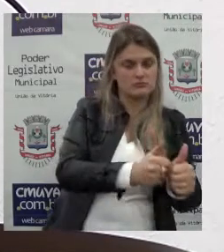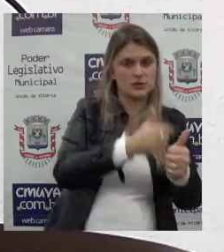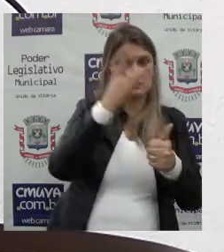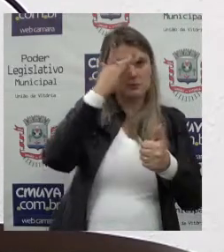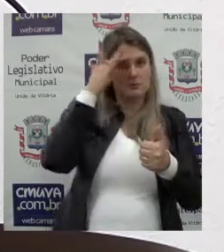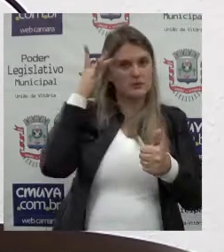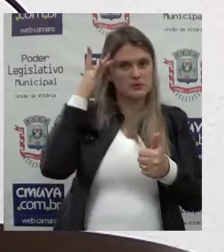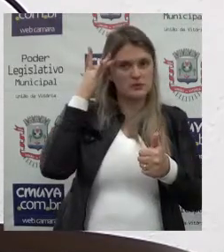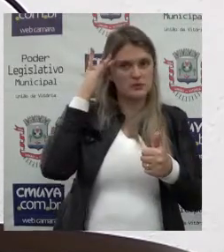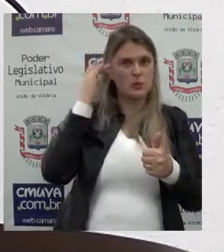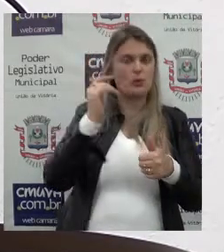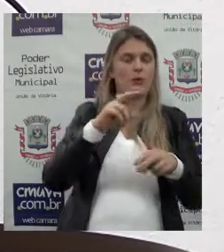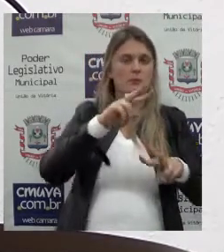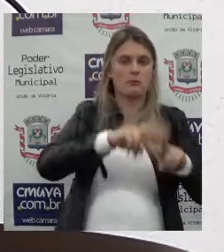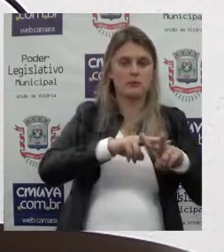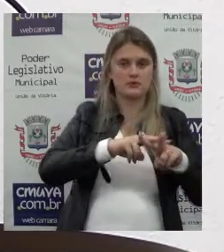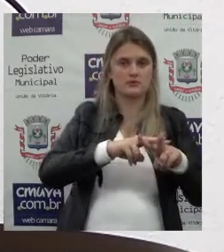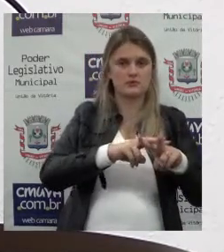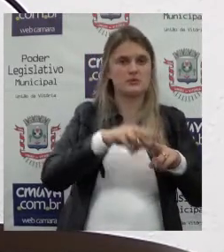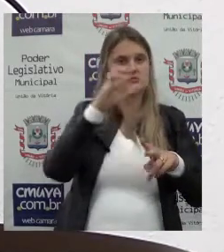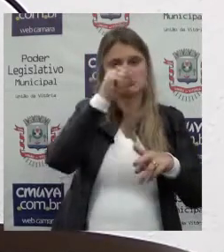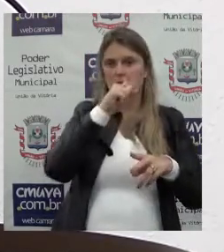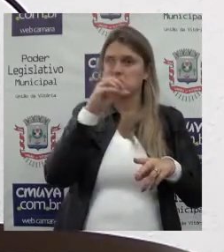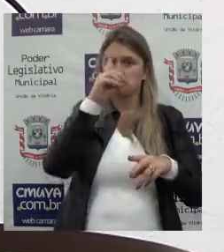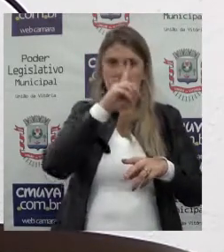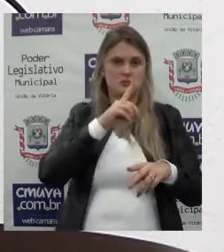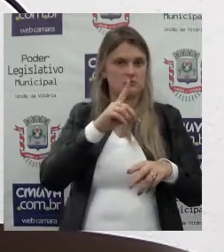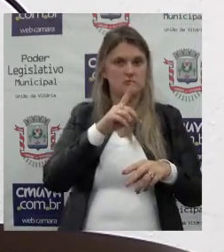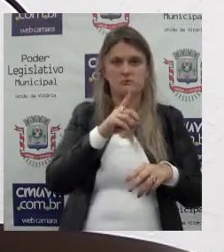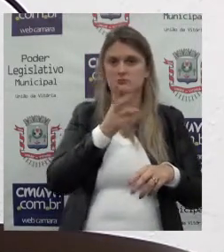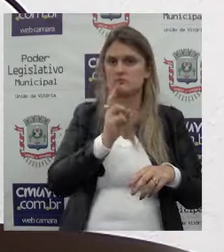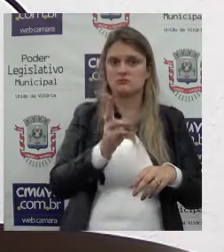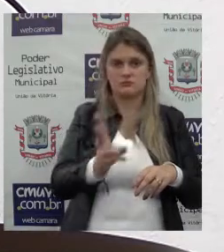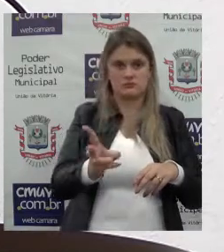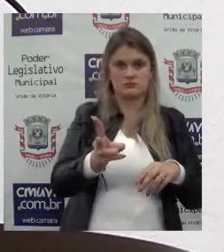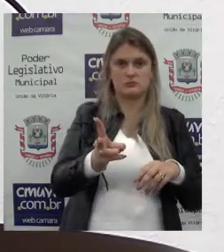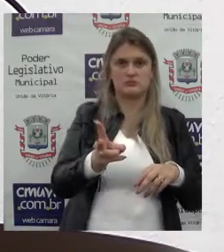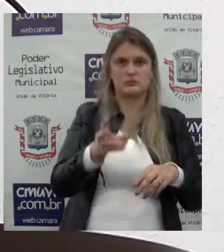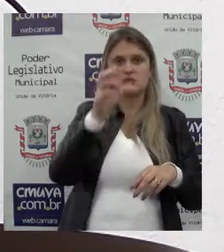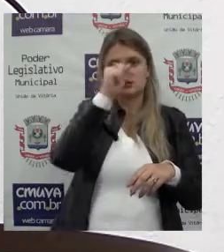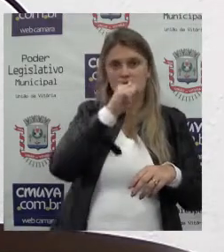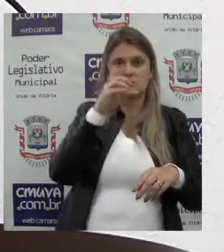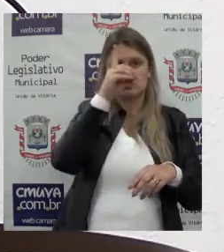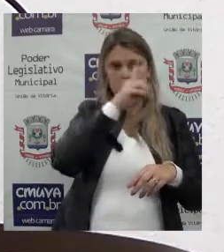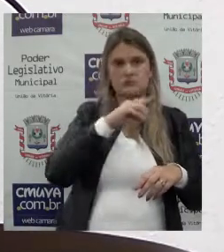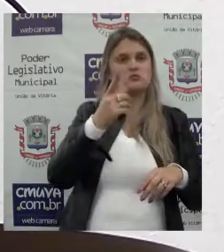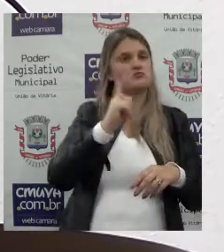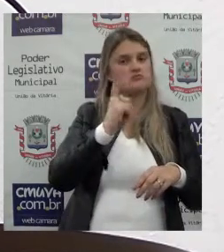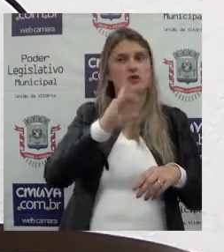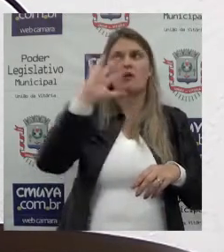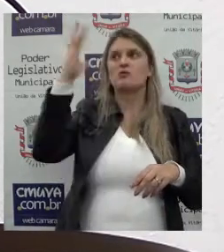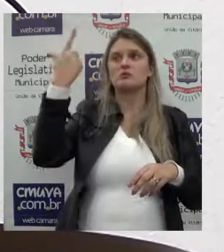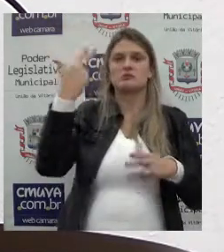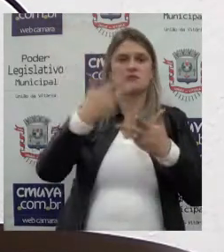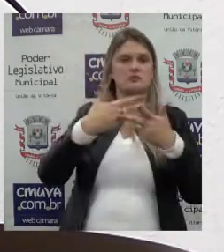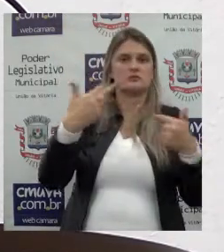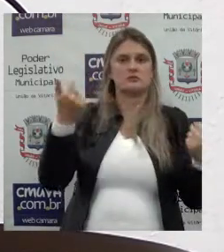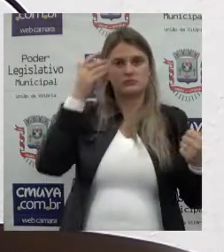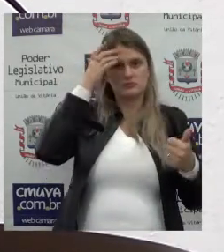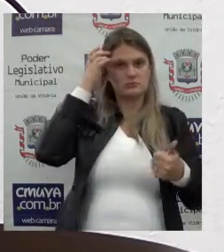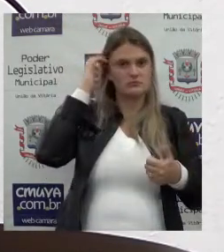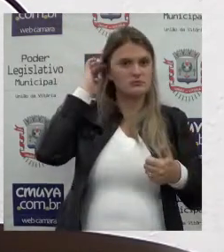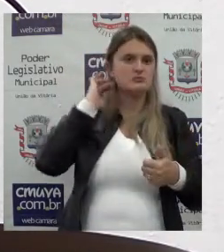gente faz escolta de preso todo dia. Todo dia a gente faz escolta de preso, mesmo no final de semana. Mas nós, no final de semana, estamos tendo